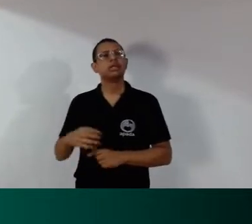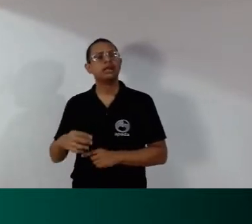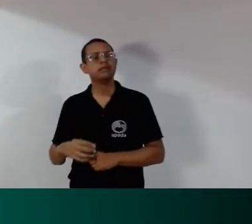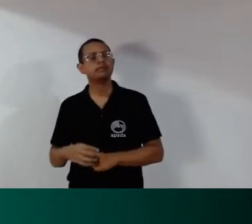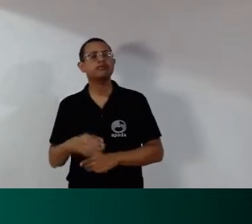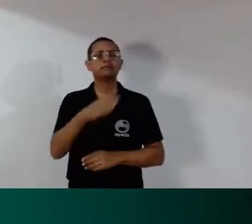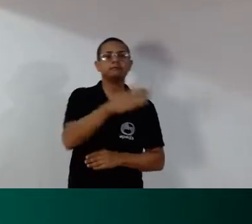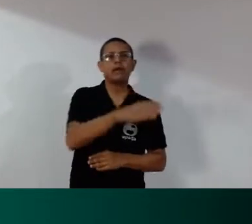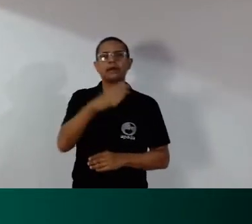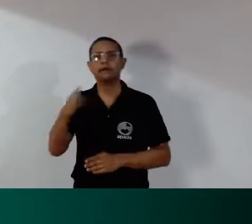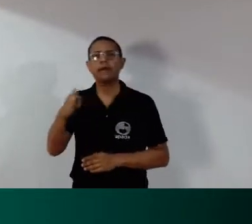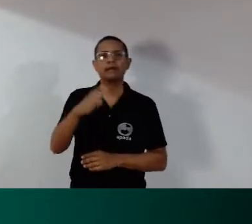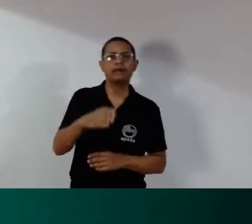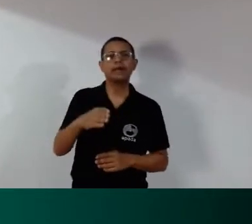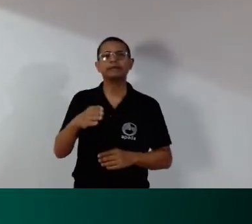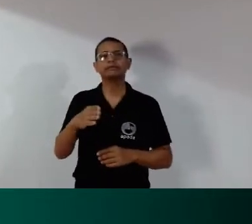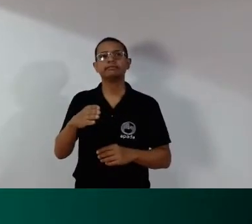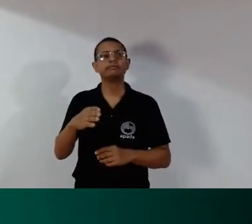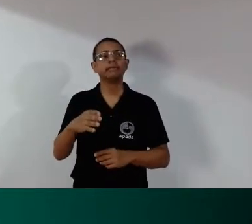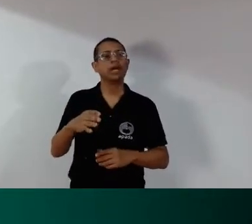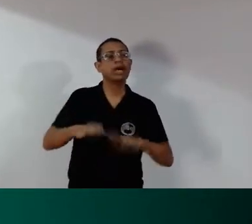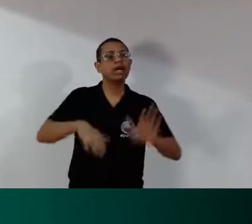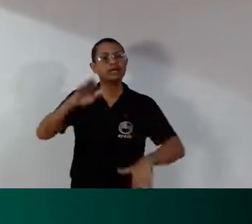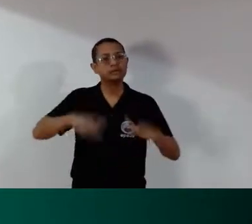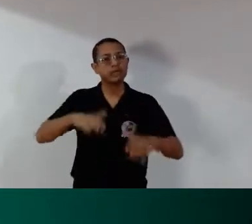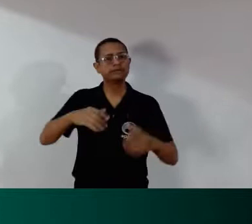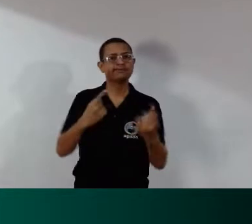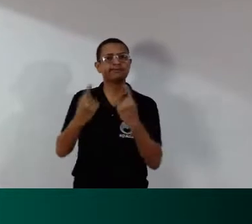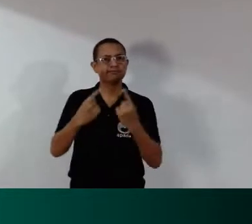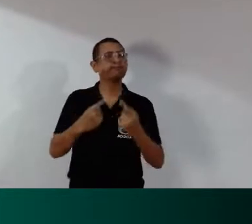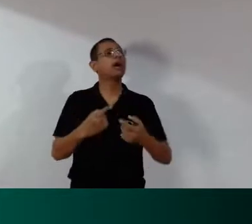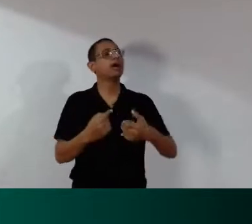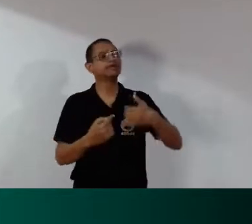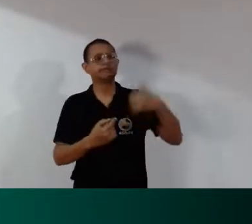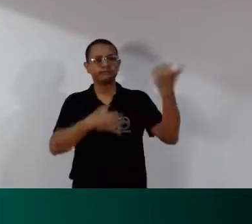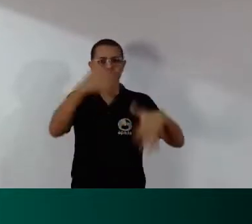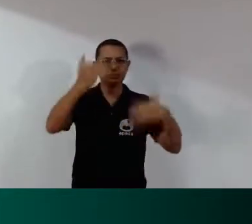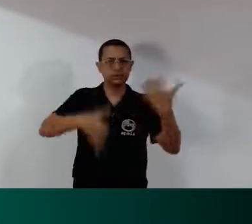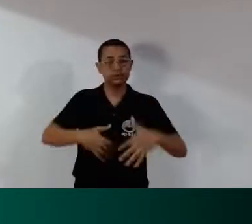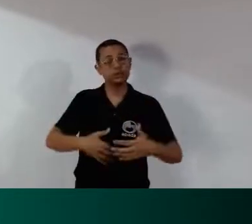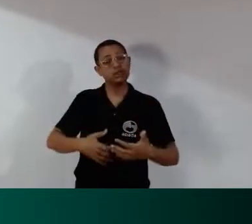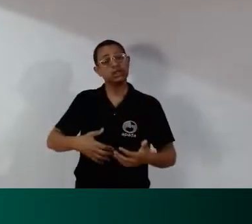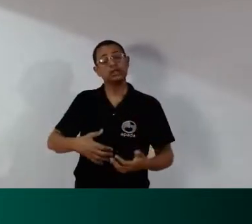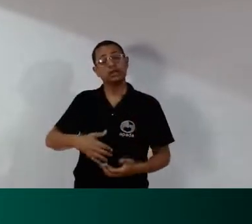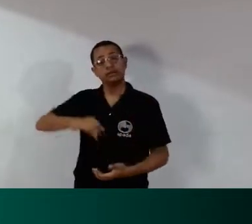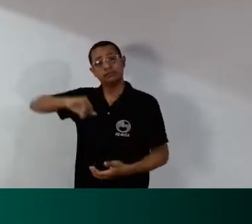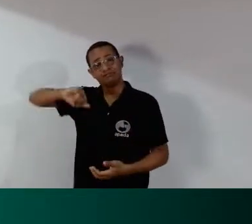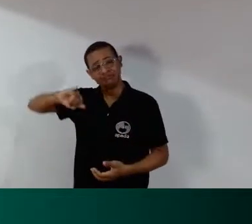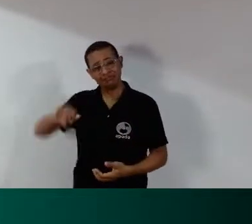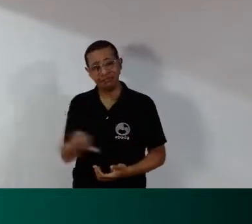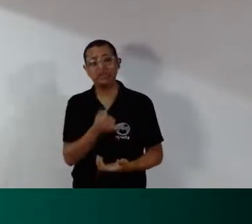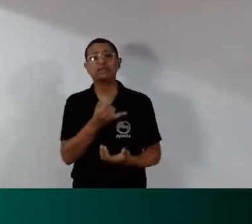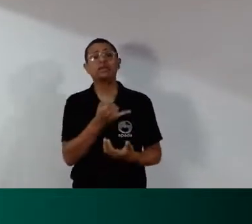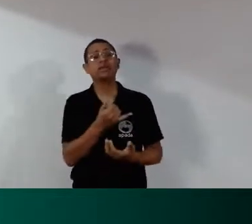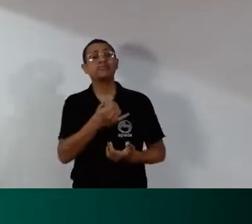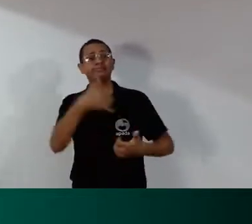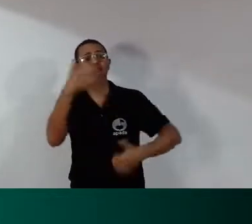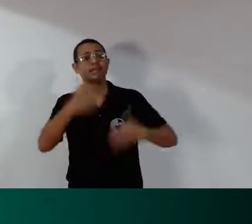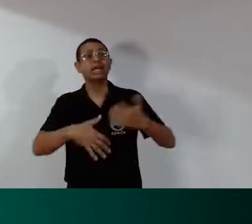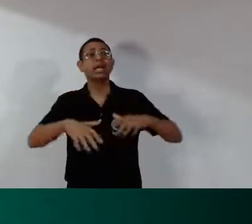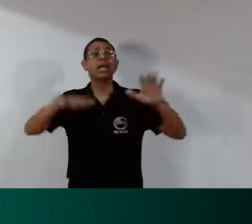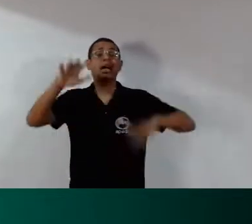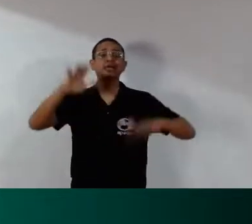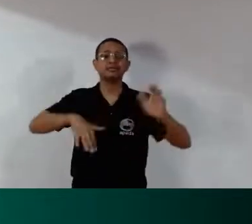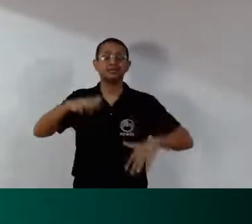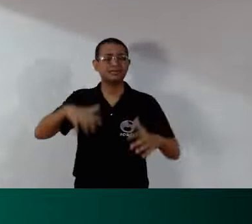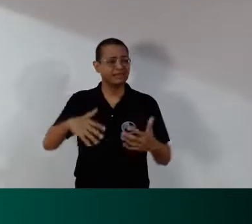cantos falar a Thais também esses espaço para falar sobre coisas que muitas vezes não tem espaço lá grande vai dar dessa não